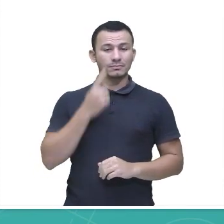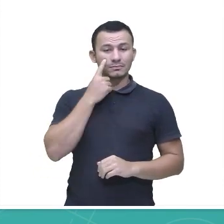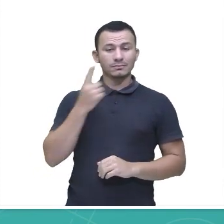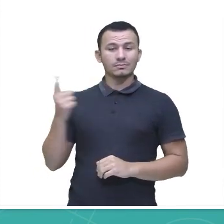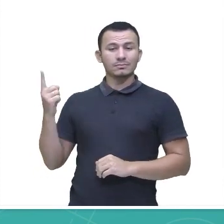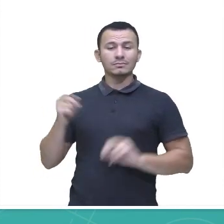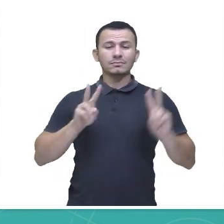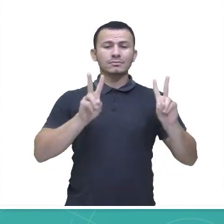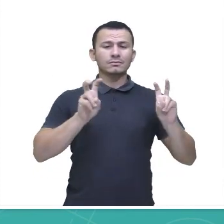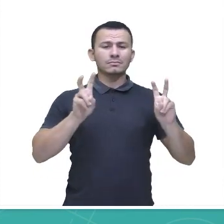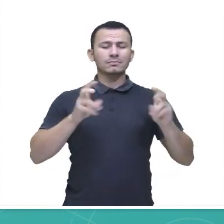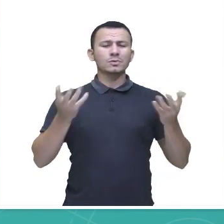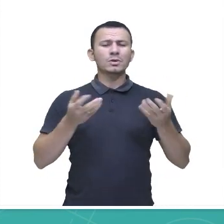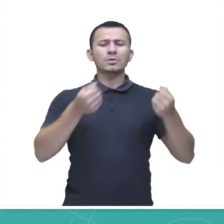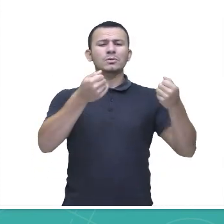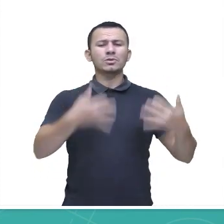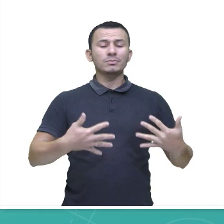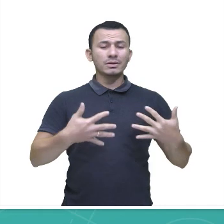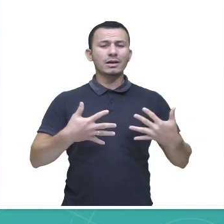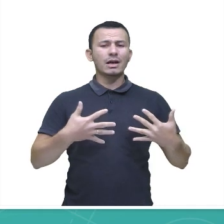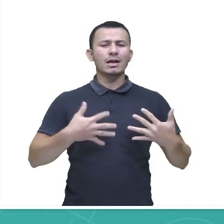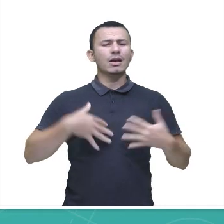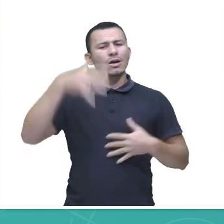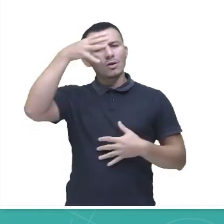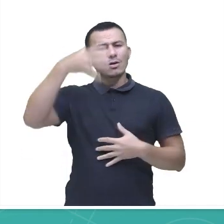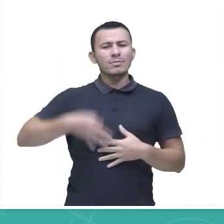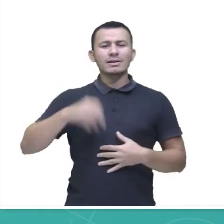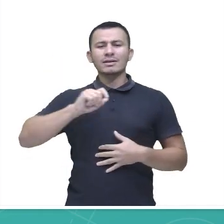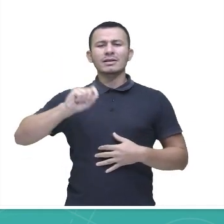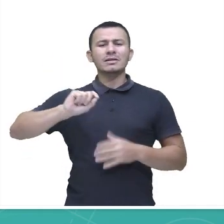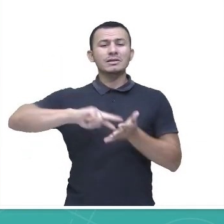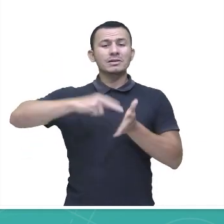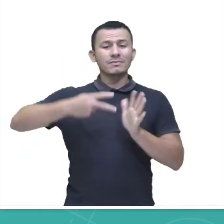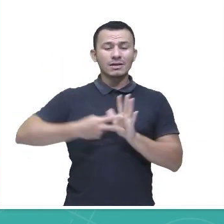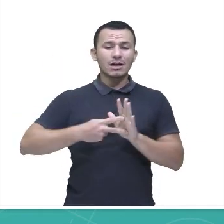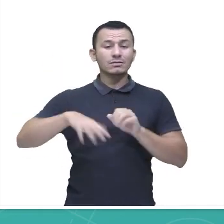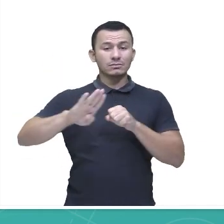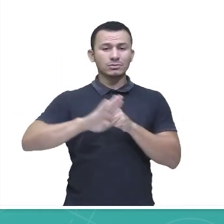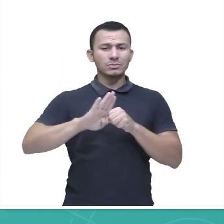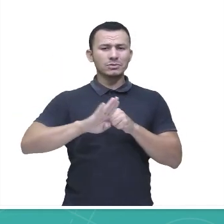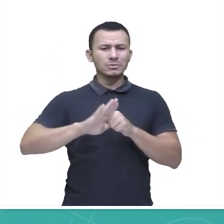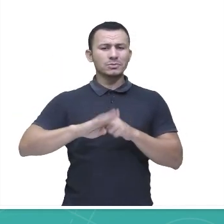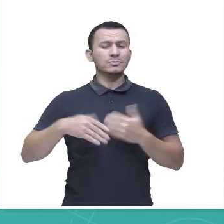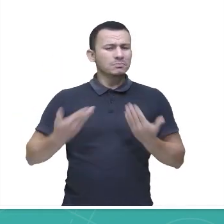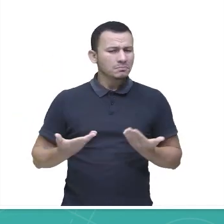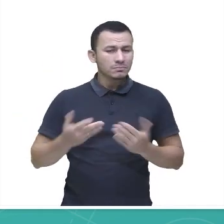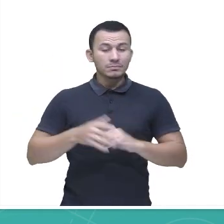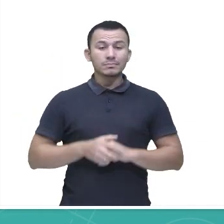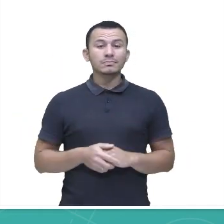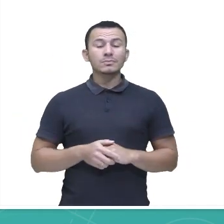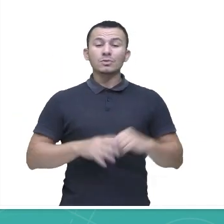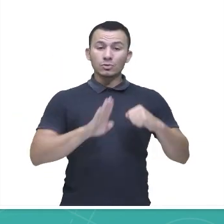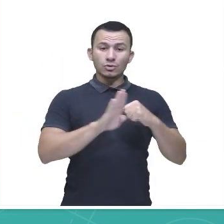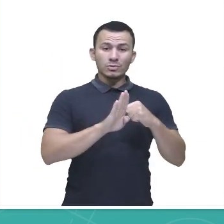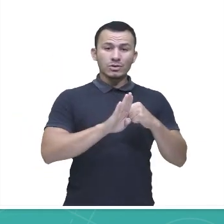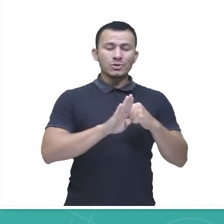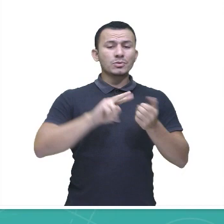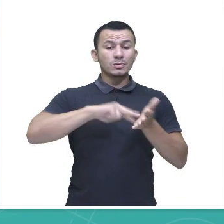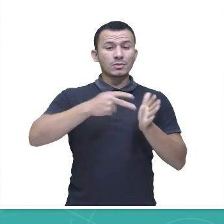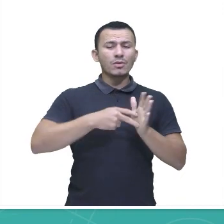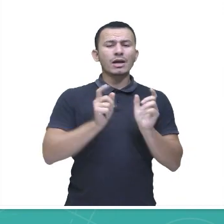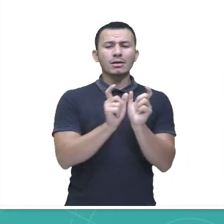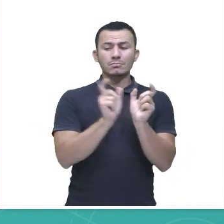vamos definir, né? Vamos entender o que é o substantivo. Então, substantivos são palavras que